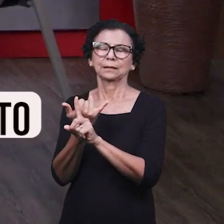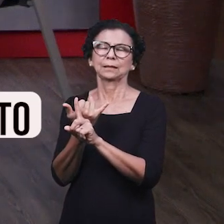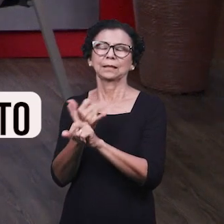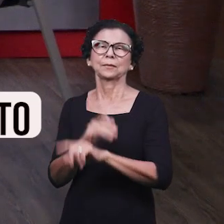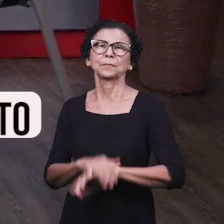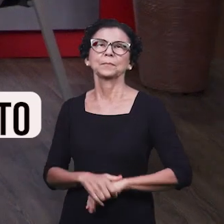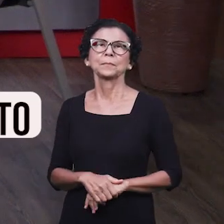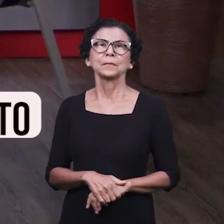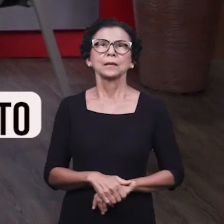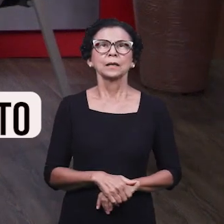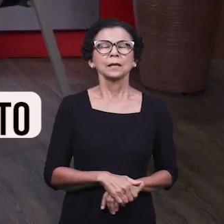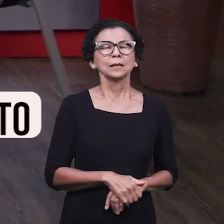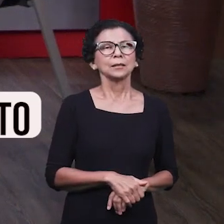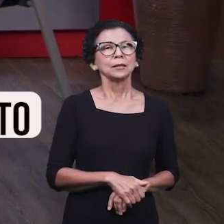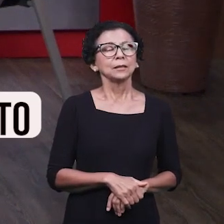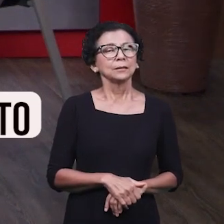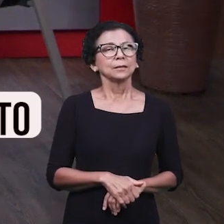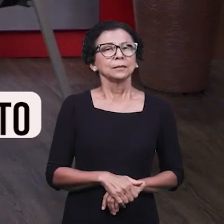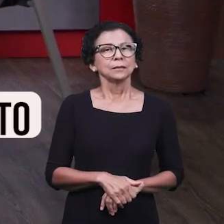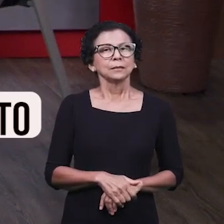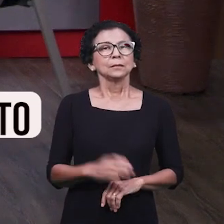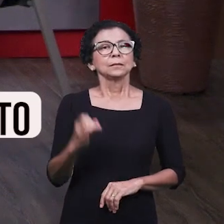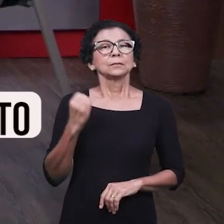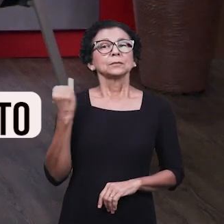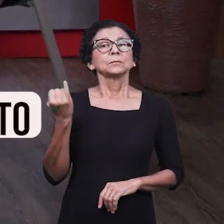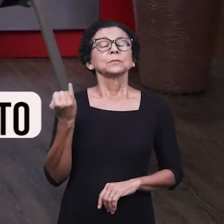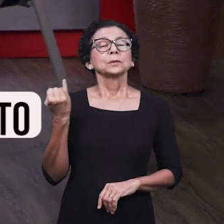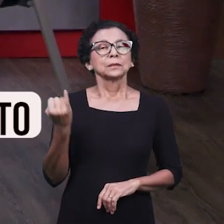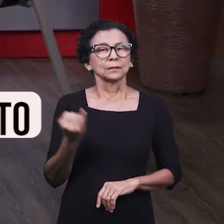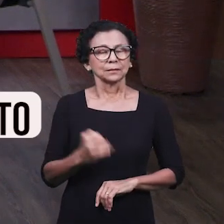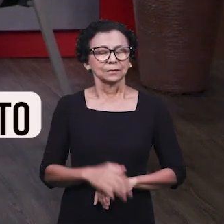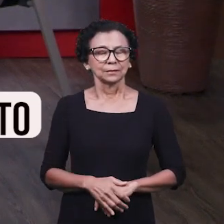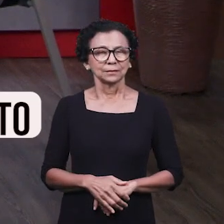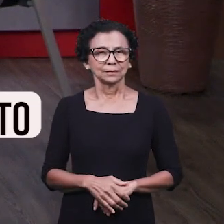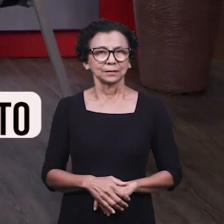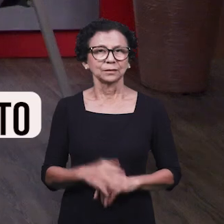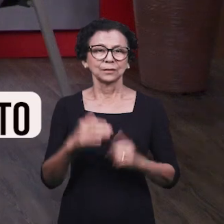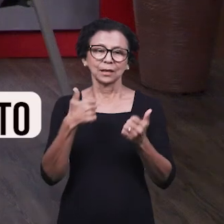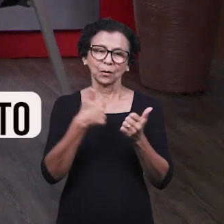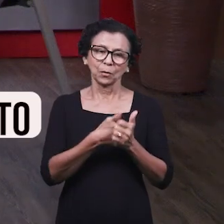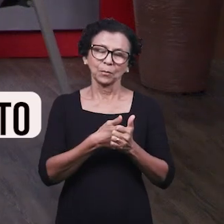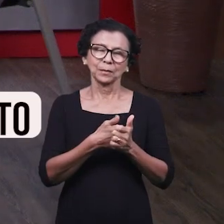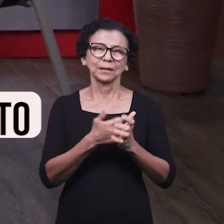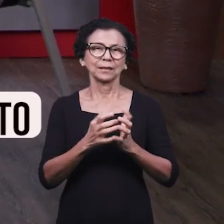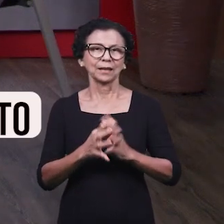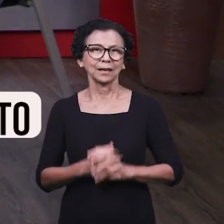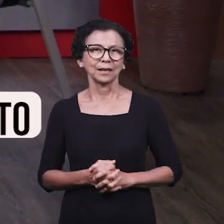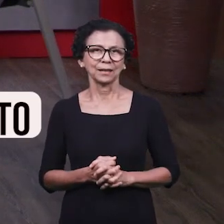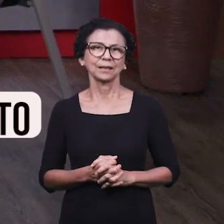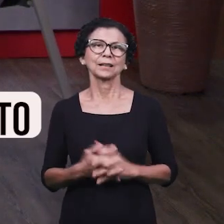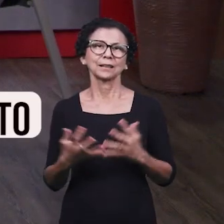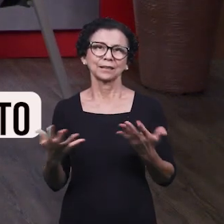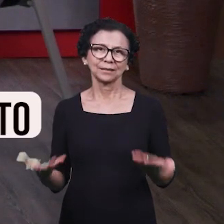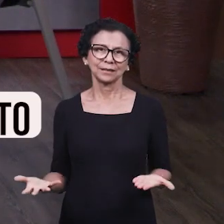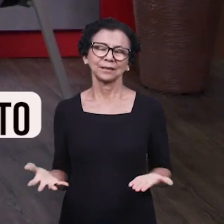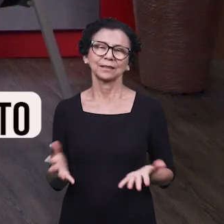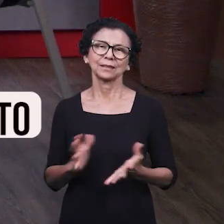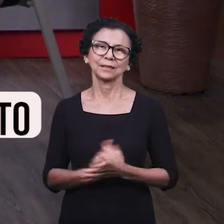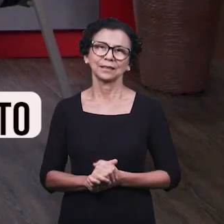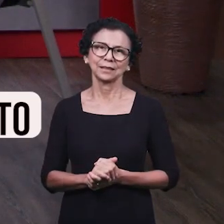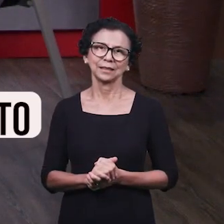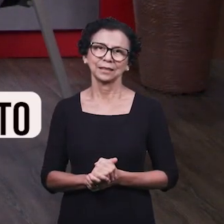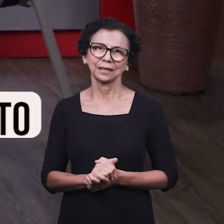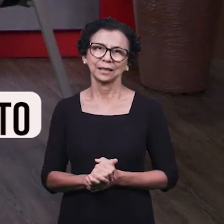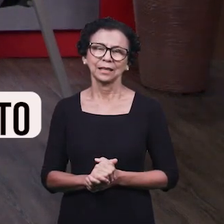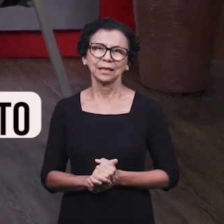no outro dia estava tudo tranquilo. Mas olha a importância de acompanhar. O posicionamento, né, dos pais, né? De não deixar passar.